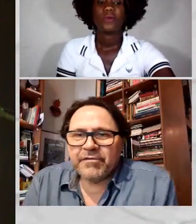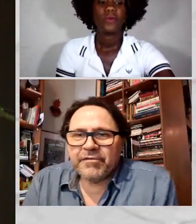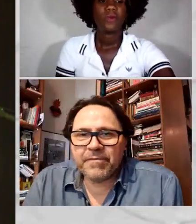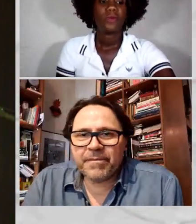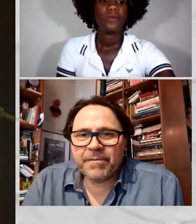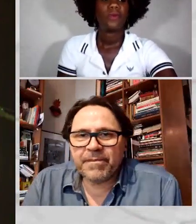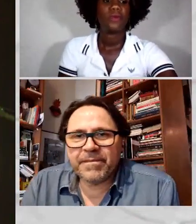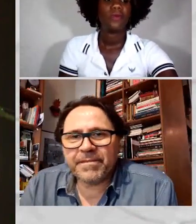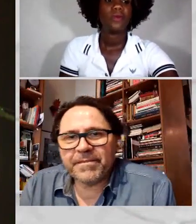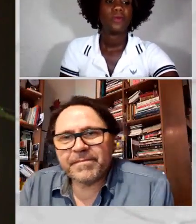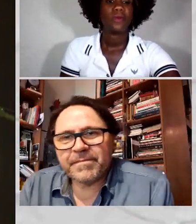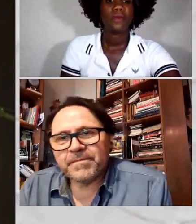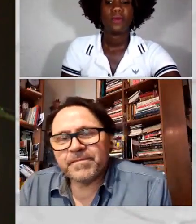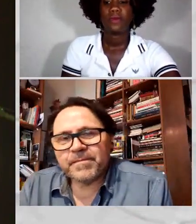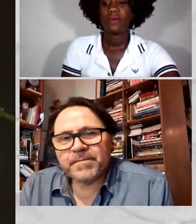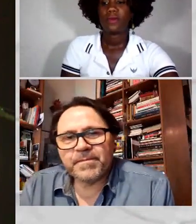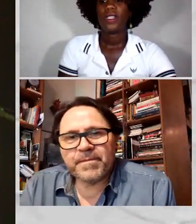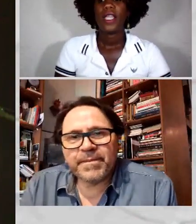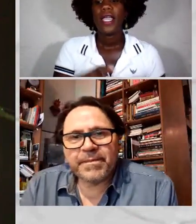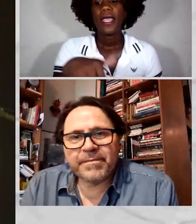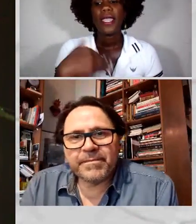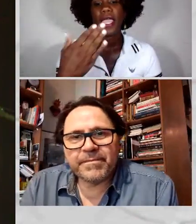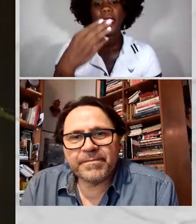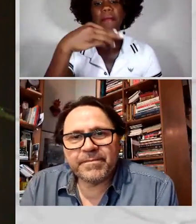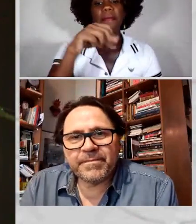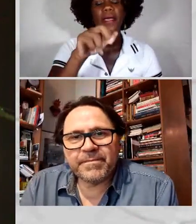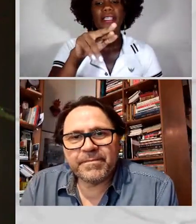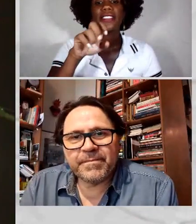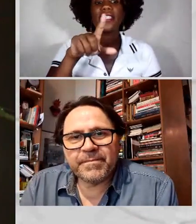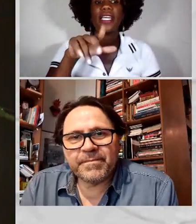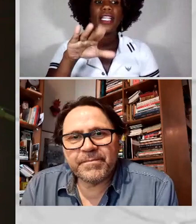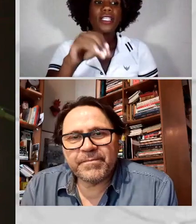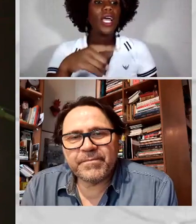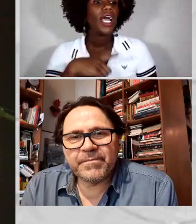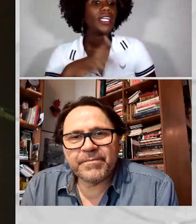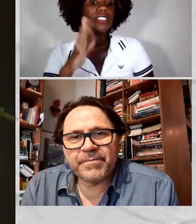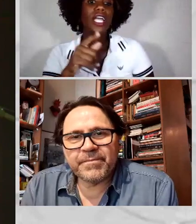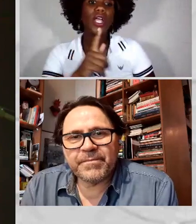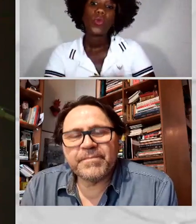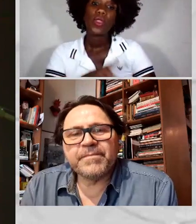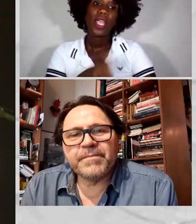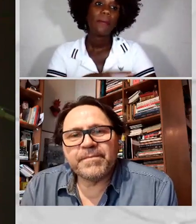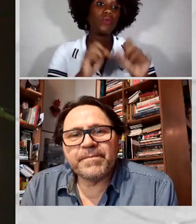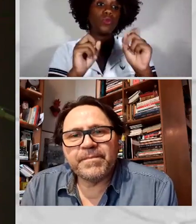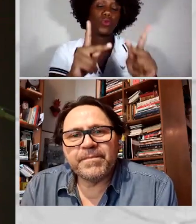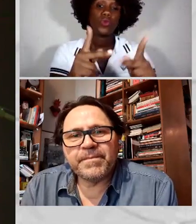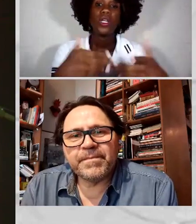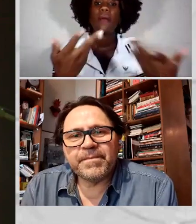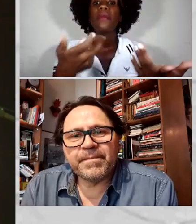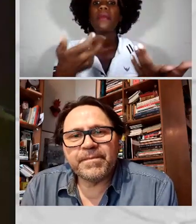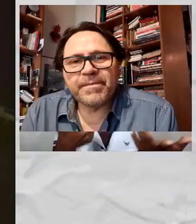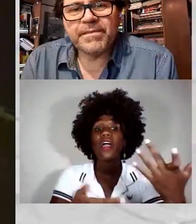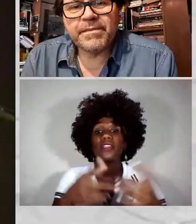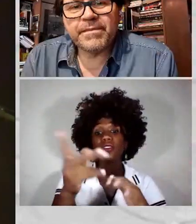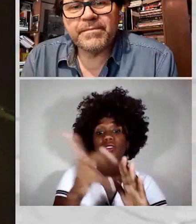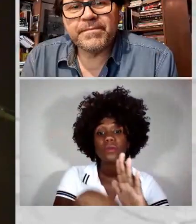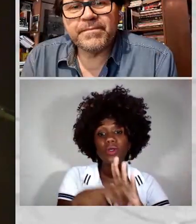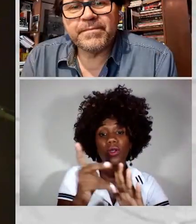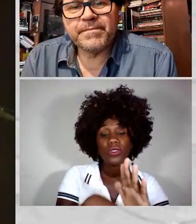Marcelino, meu irmão, me conte aí. A gente já está também no nosso tempo aqui. Me fala um pouco dos seus